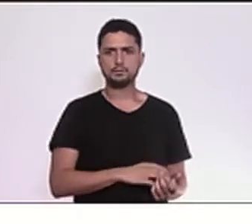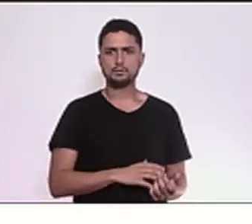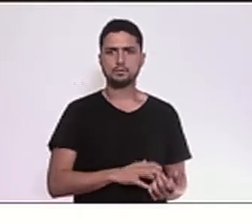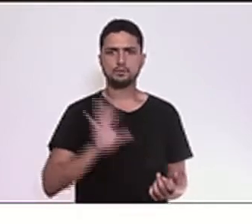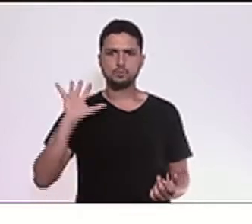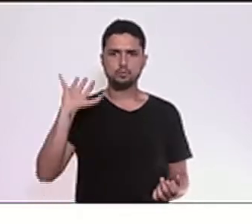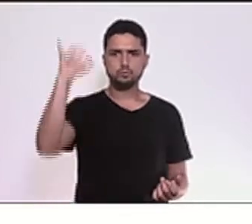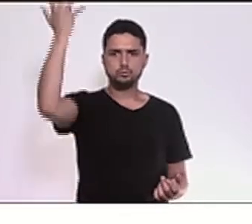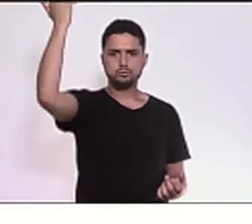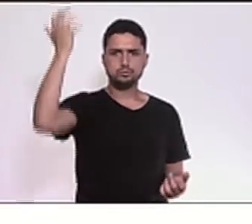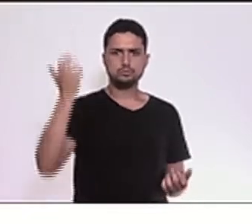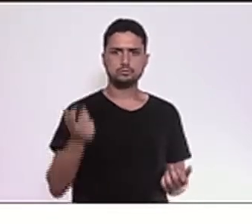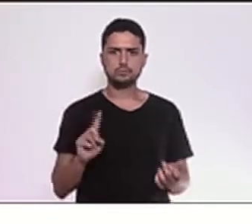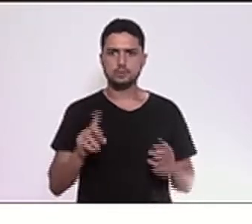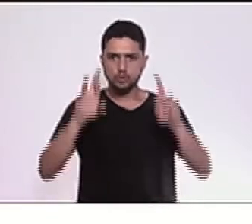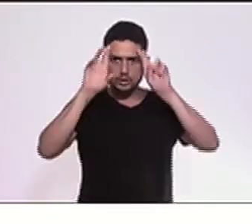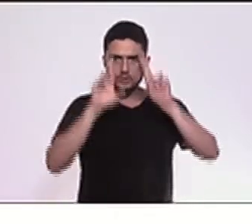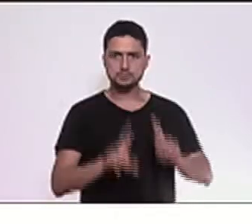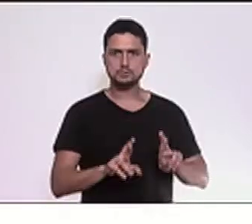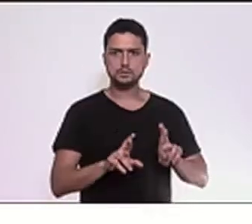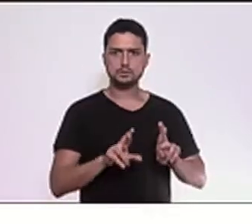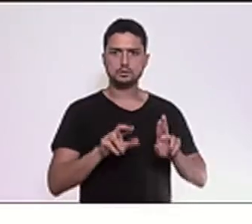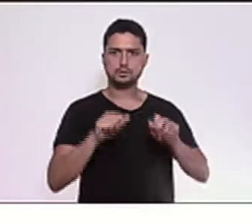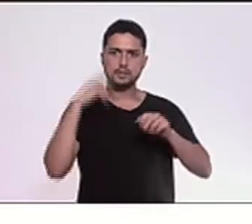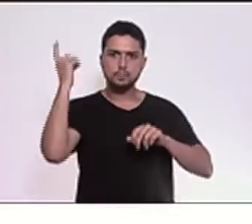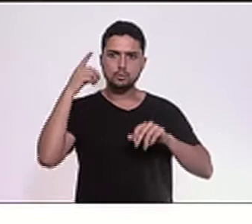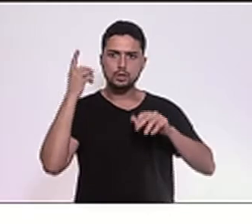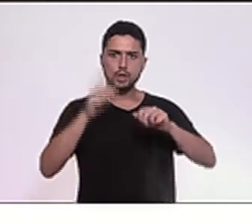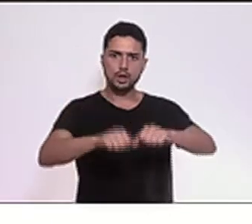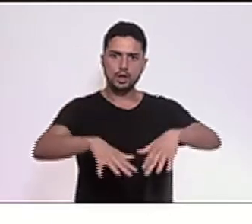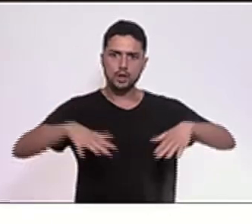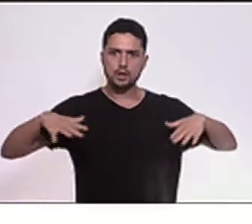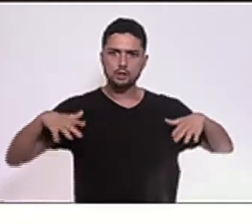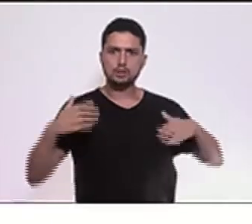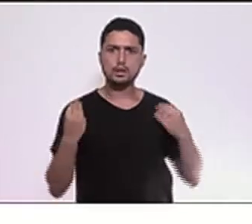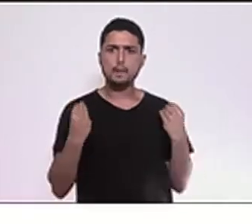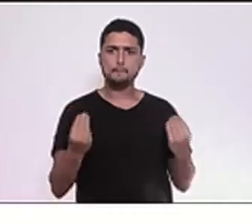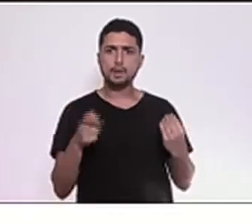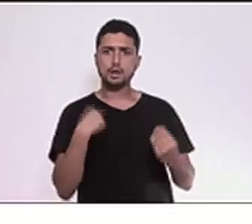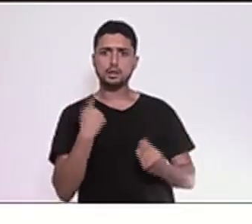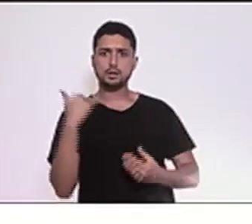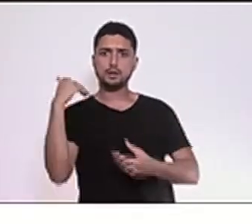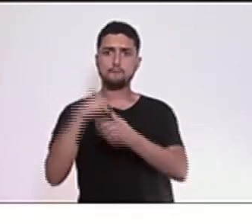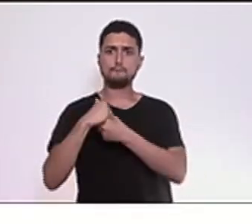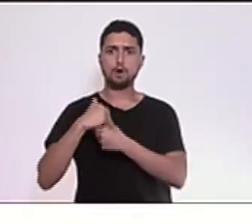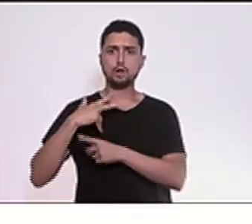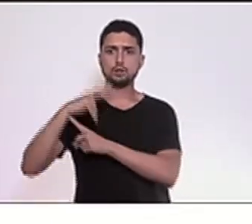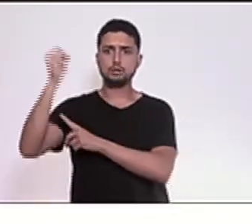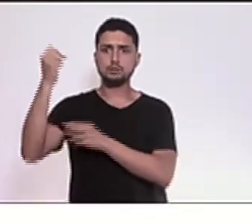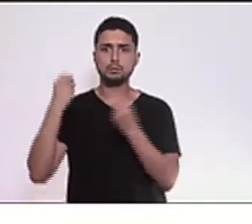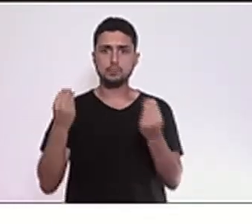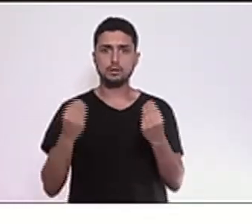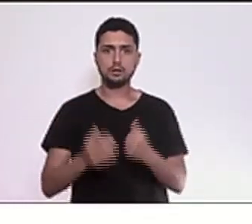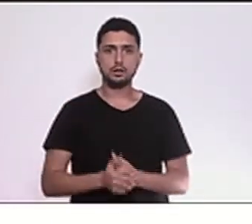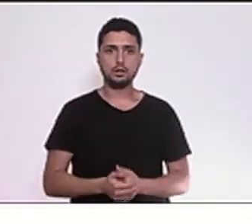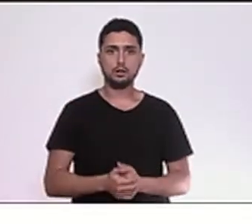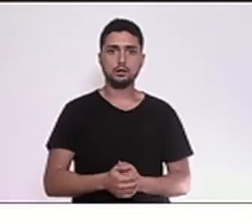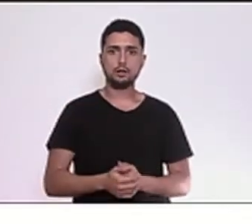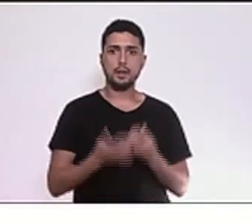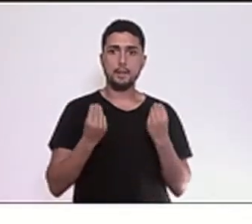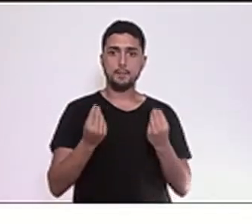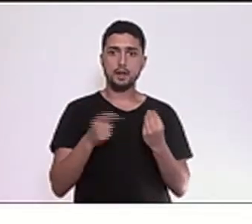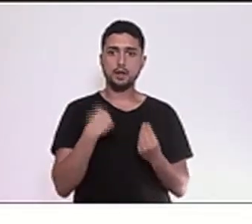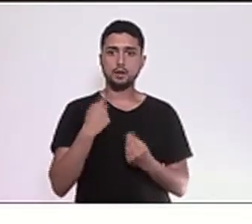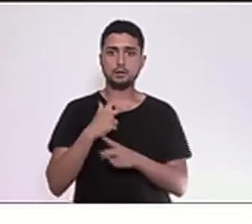carimbaço, desrespeitando o parlamento. Para que nós fomos eleitos? Para que nós